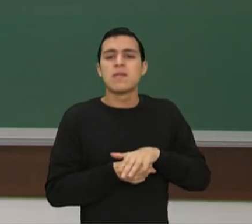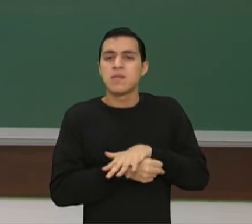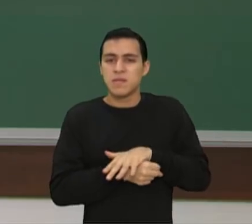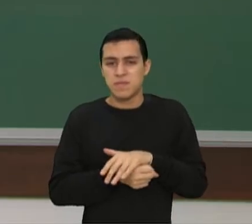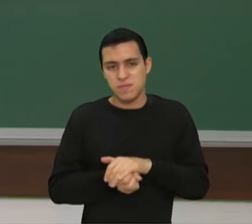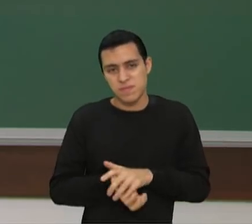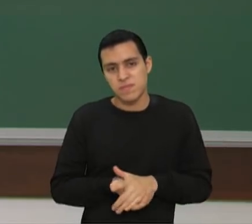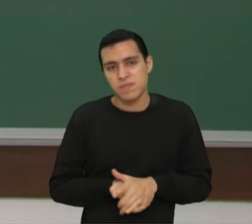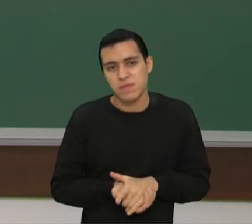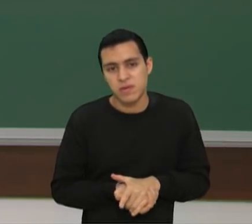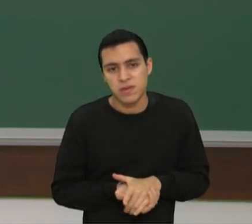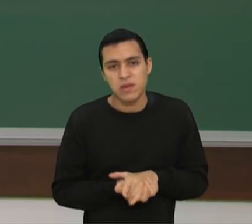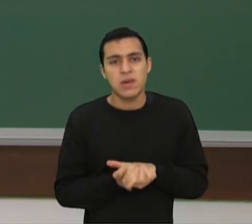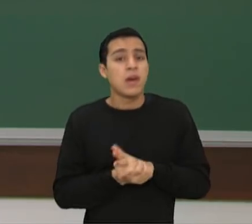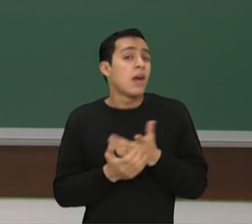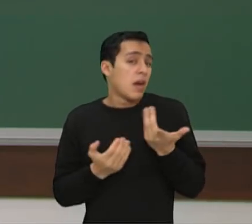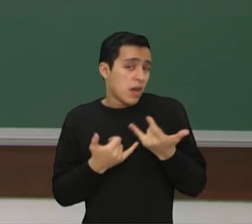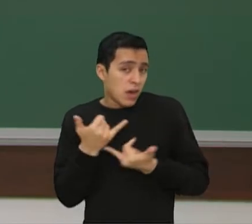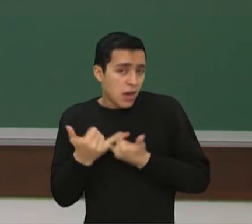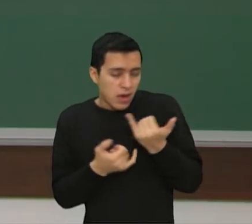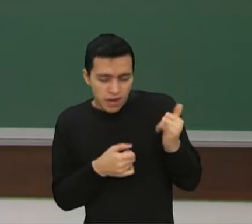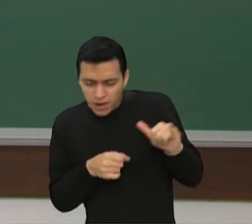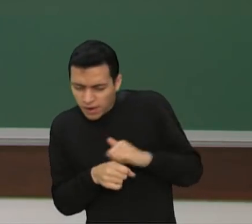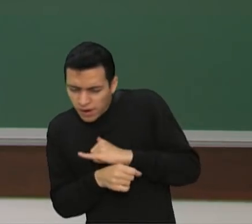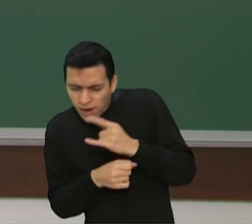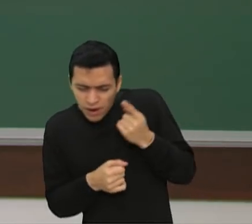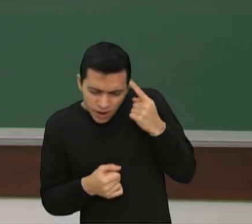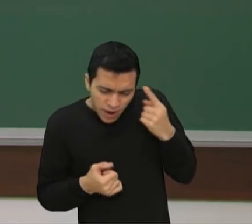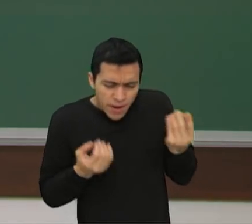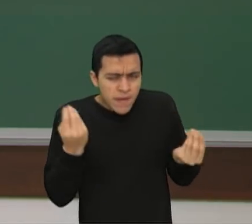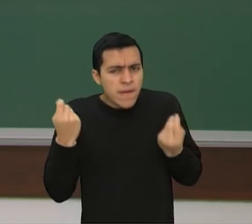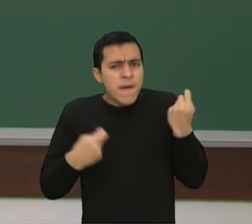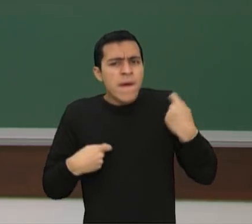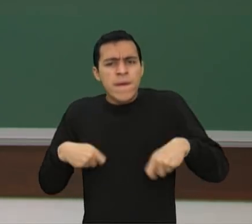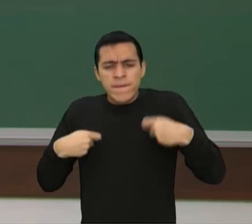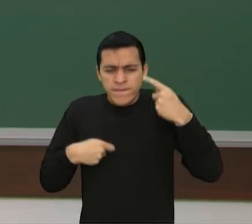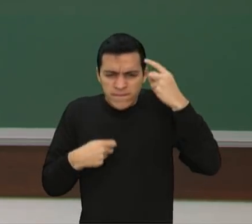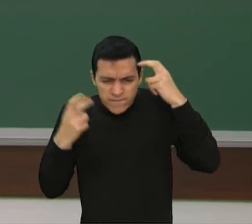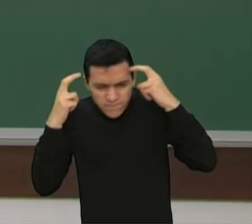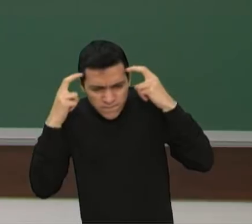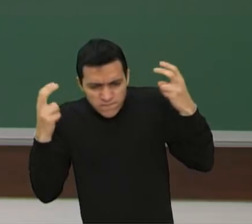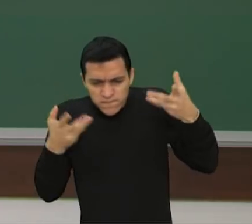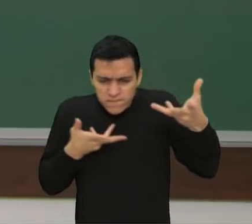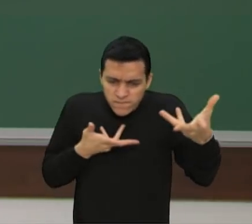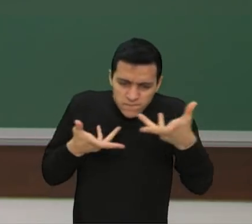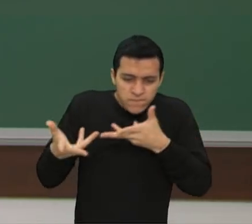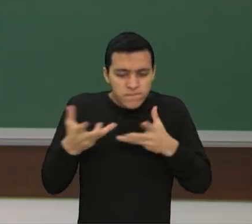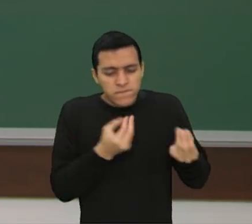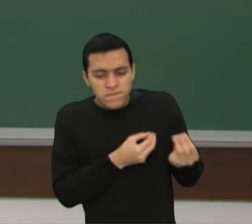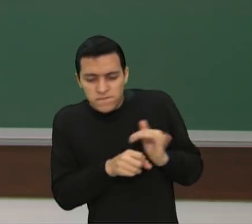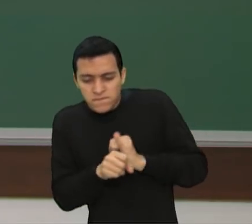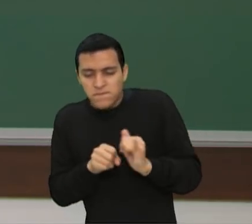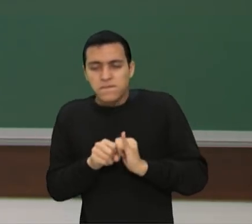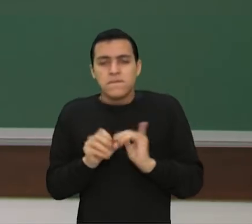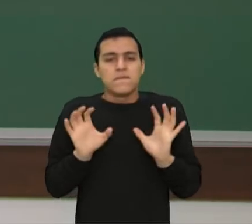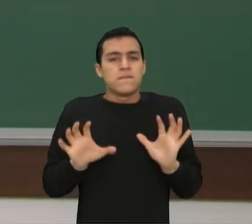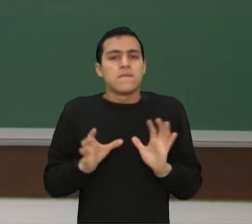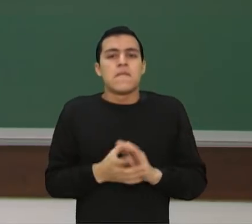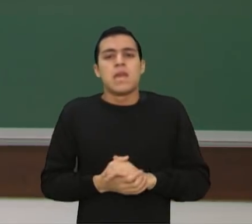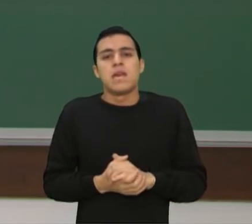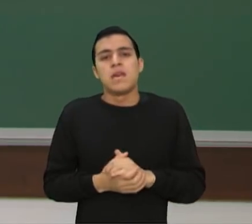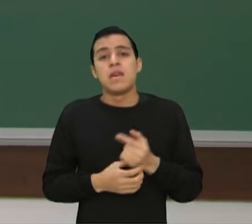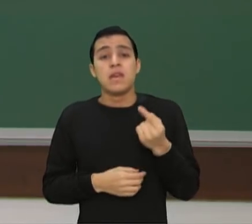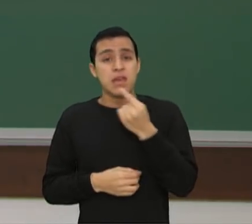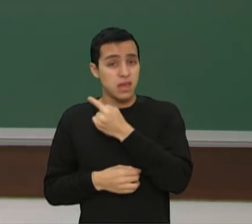seu oponente. Então, é um jogo de estratégia, né? Um jogo que trabalha muito intelectual e ele